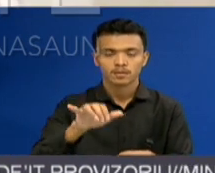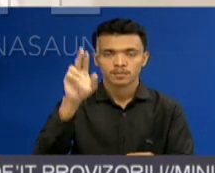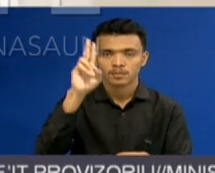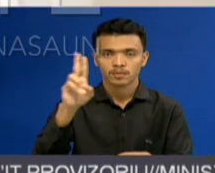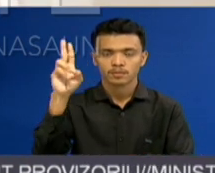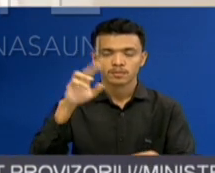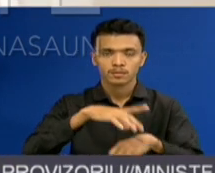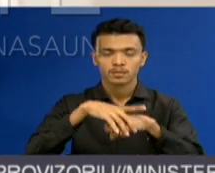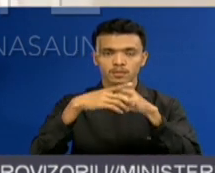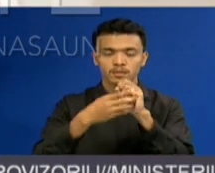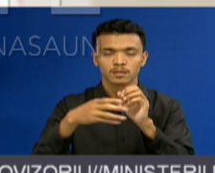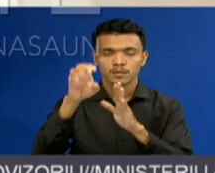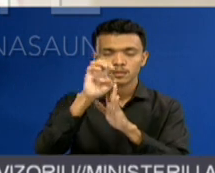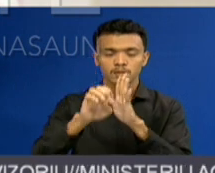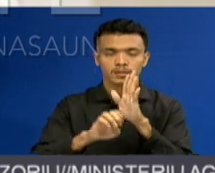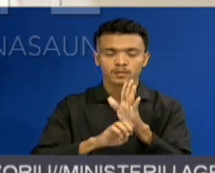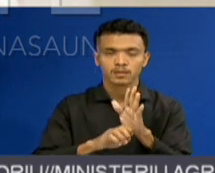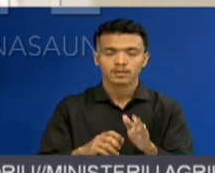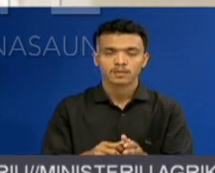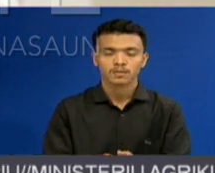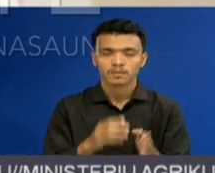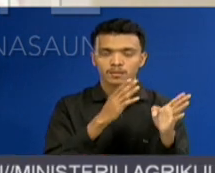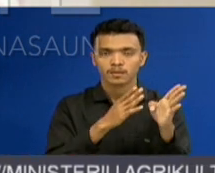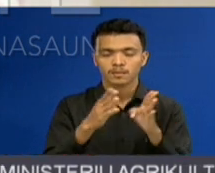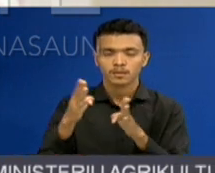orang di stadionnya terpara